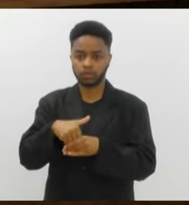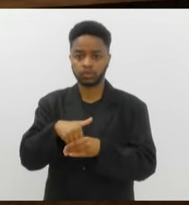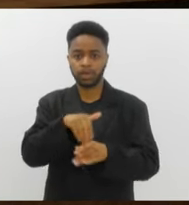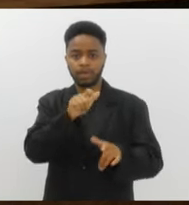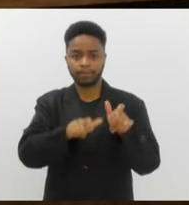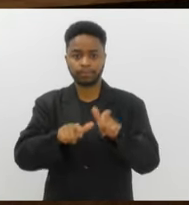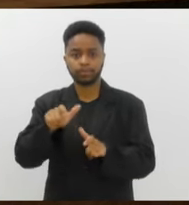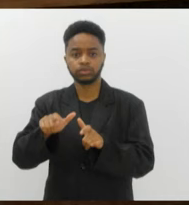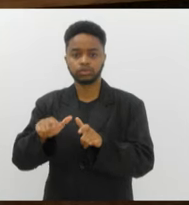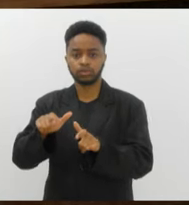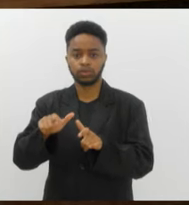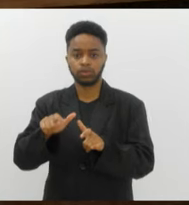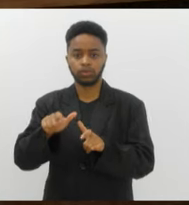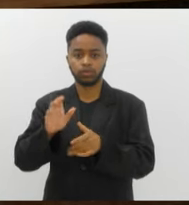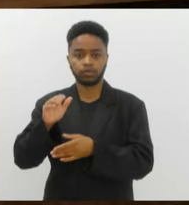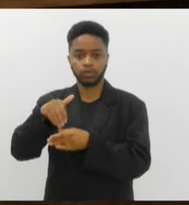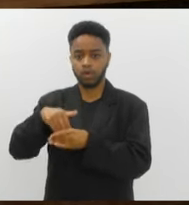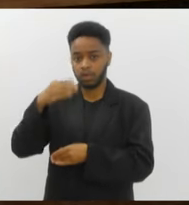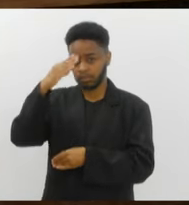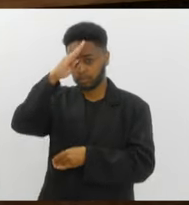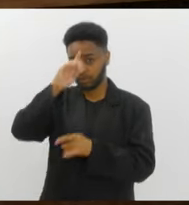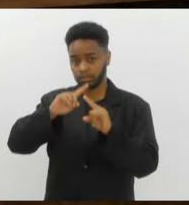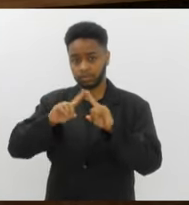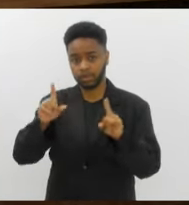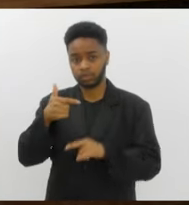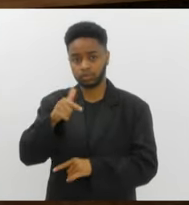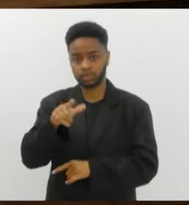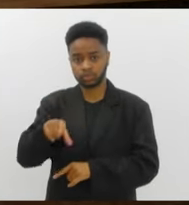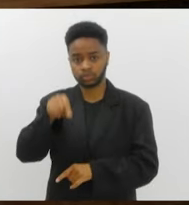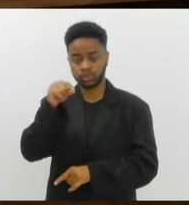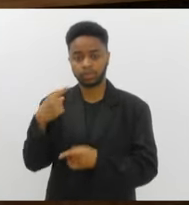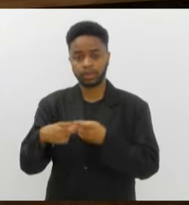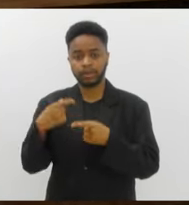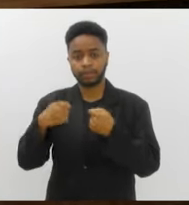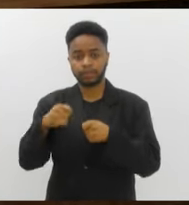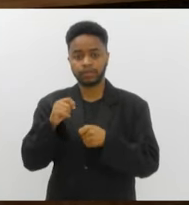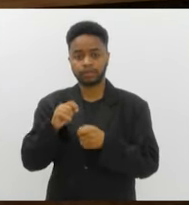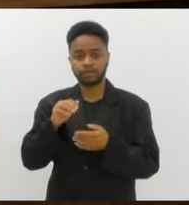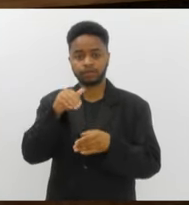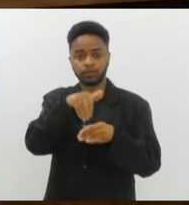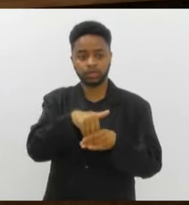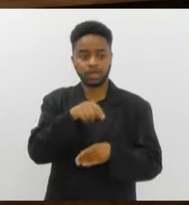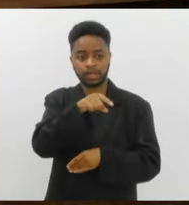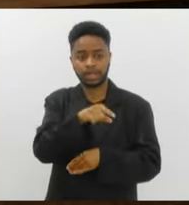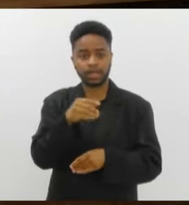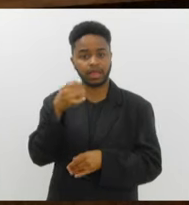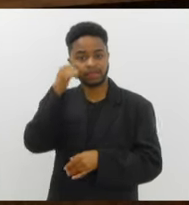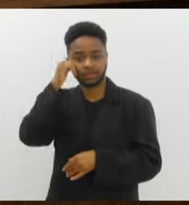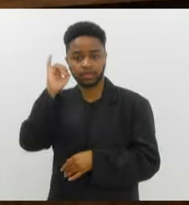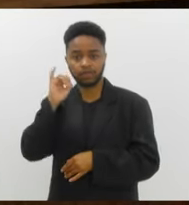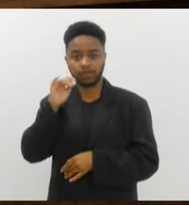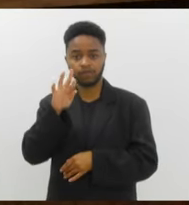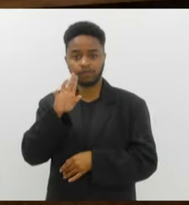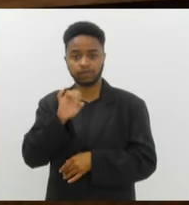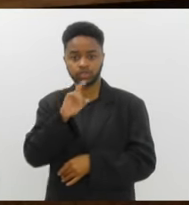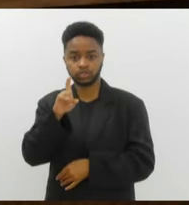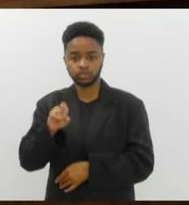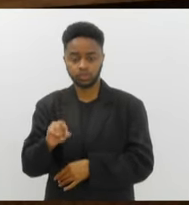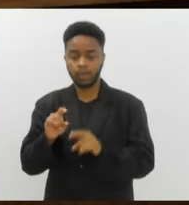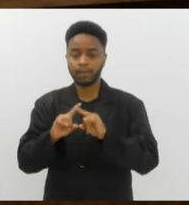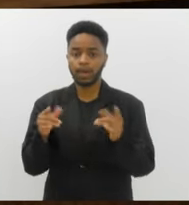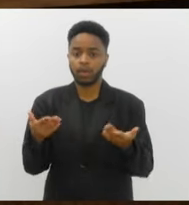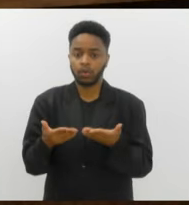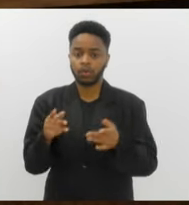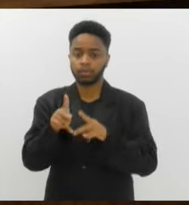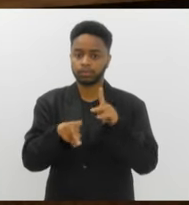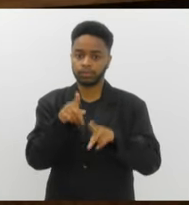do Bolsonaro, que não tinha uma opção, porque precisava votar no Eduardo para não ter o Freixo. Agora, o povo do Rio de Janeiro